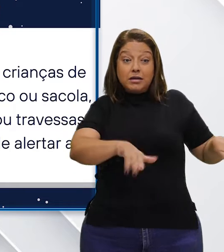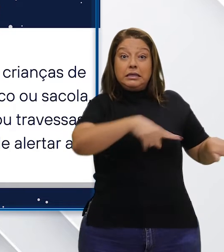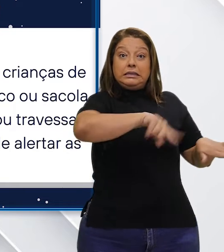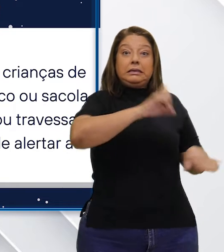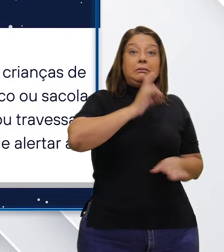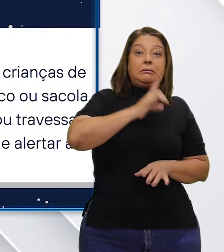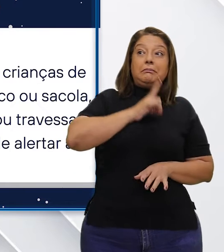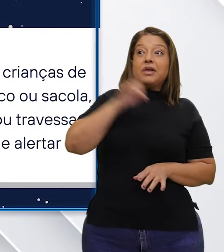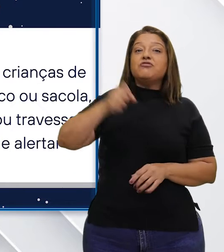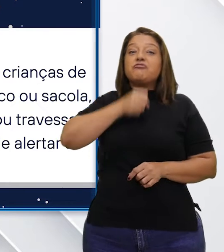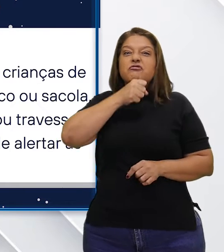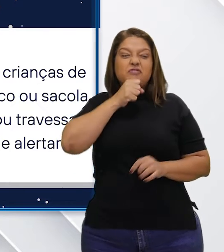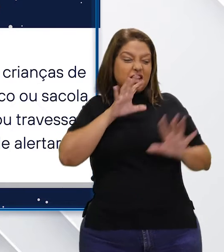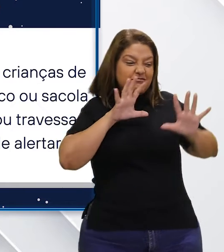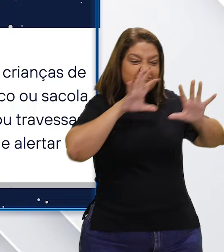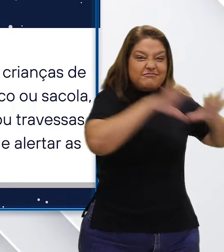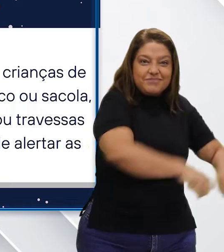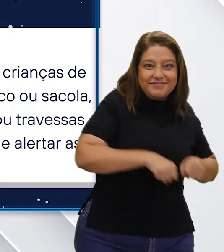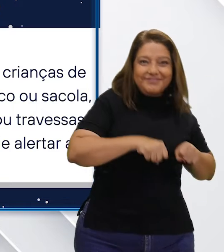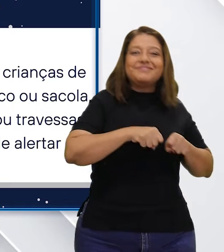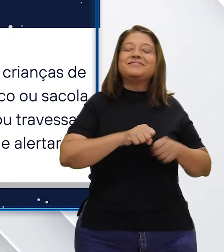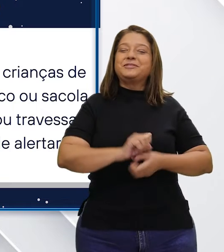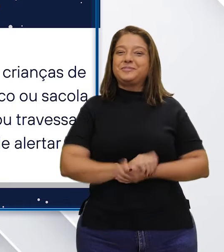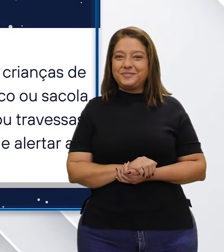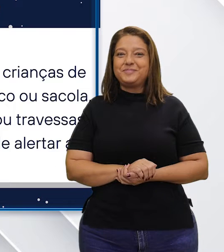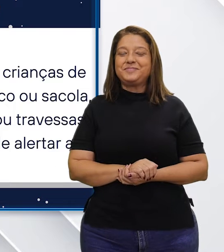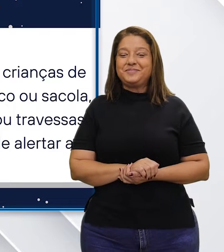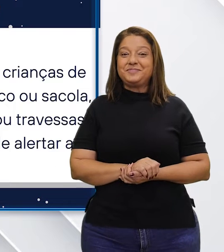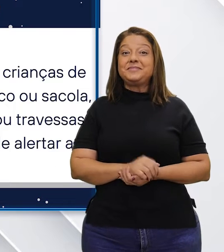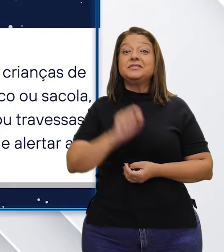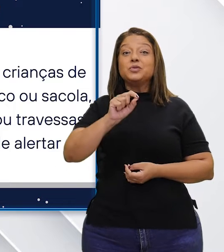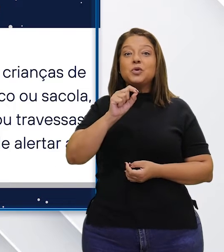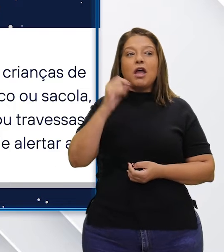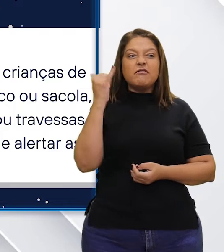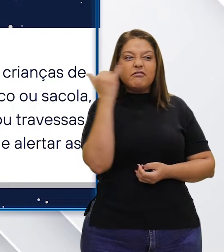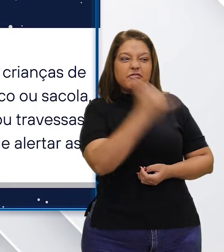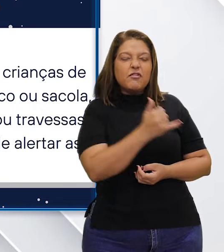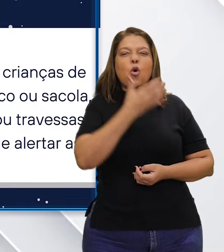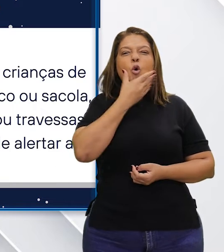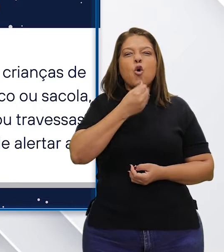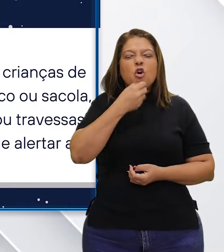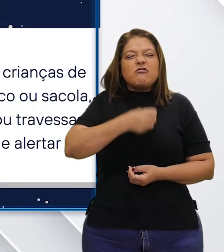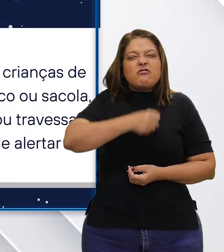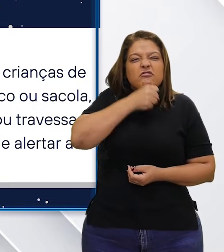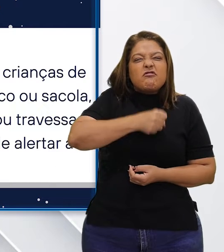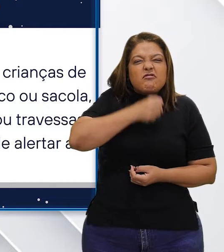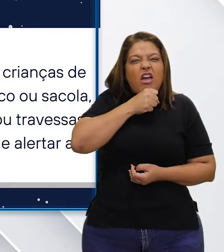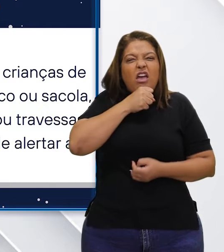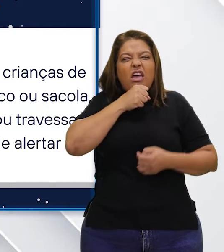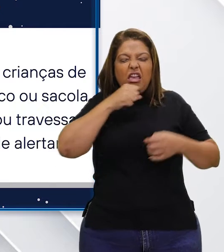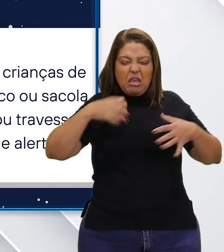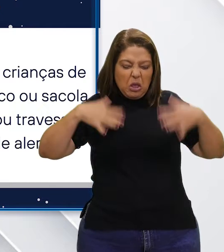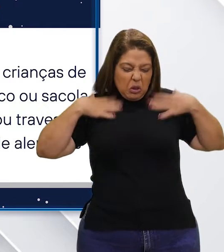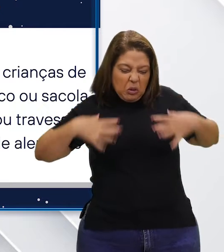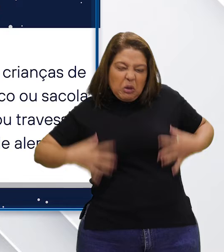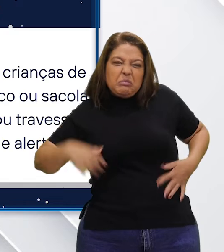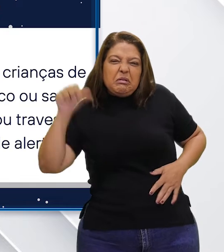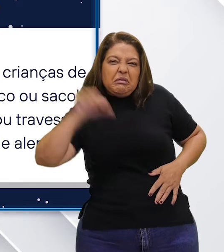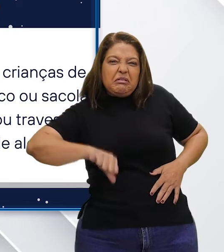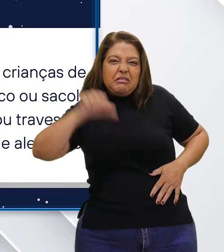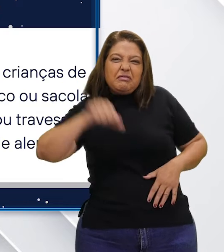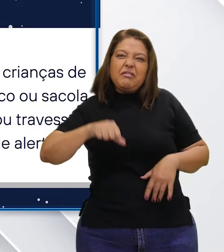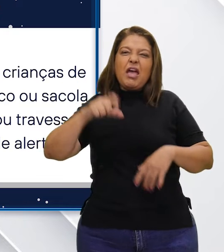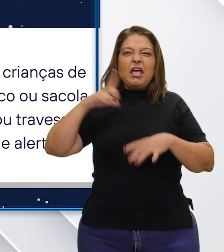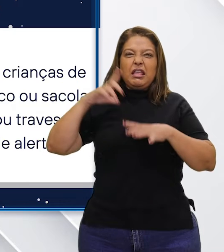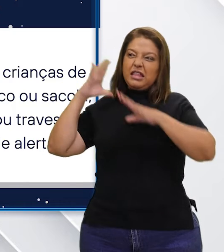das crianças de serem sequestradas. Disse que um velho maltrapilho, escondido